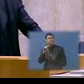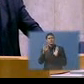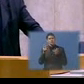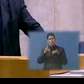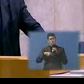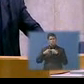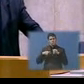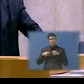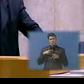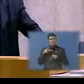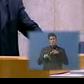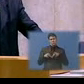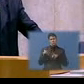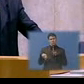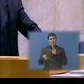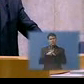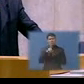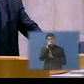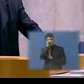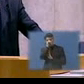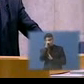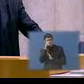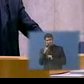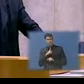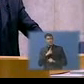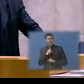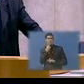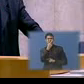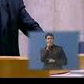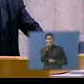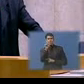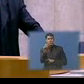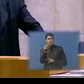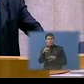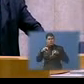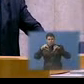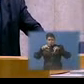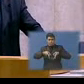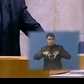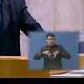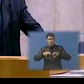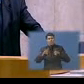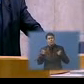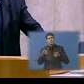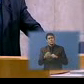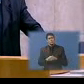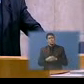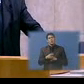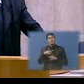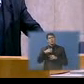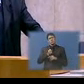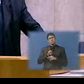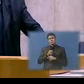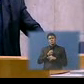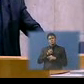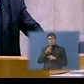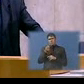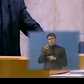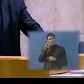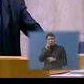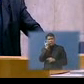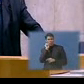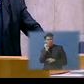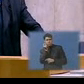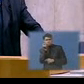Pública, são hospitais de 250 leitos. Mas, para nossa surpresa, perguntando ontem para o secretário